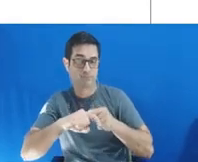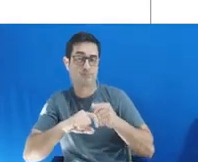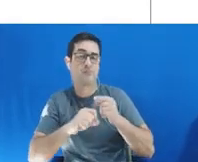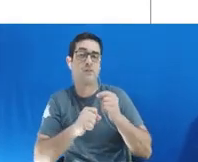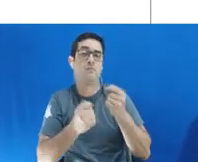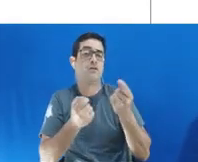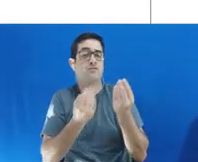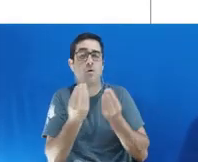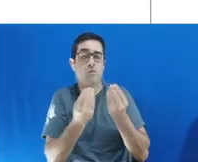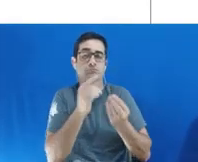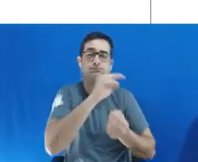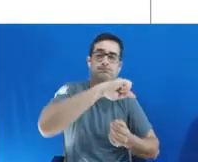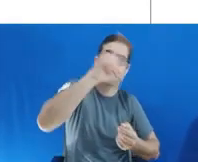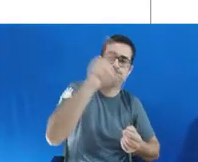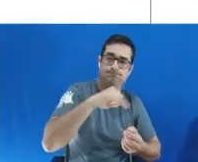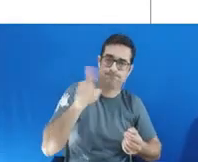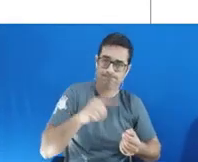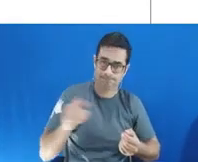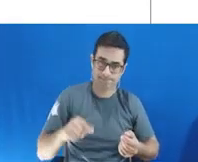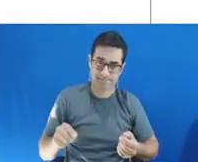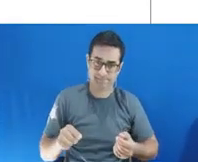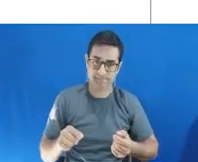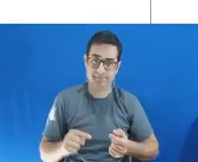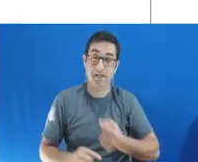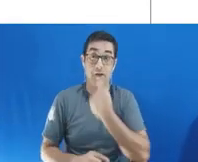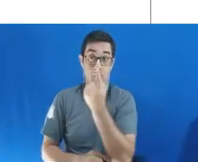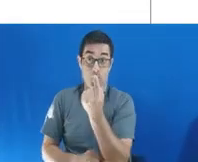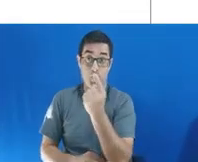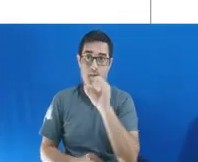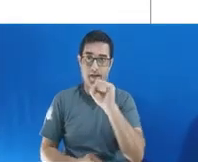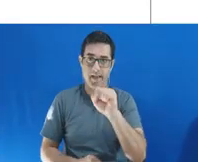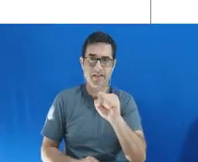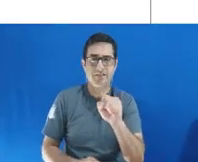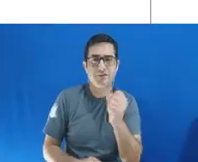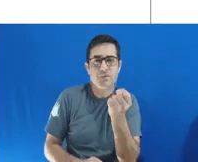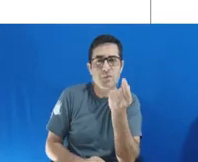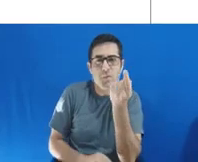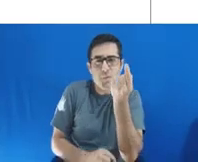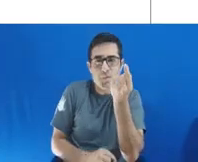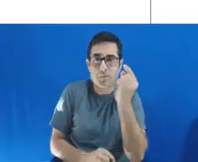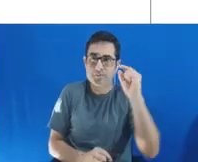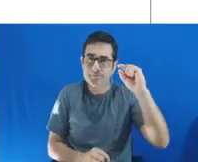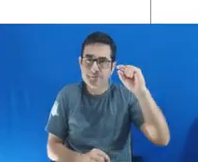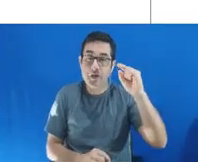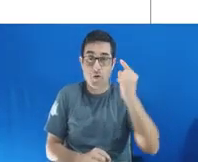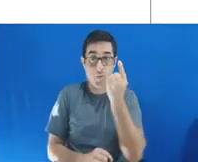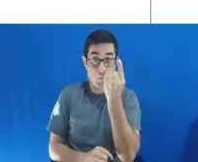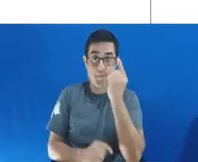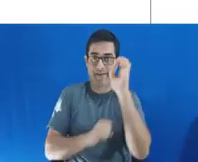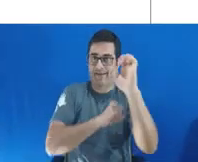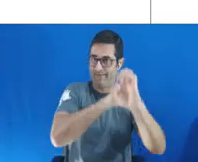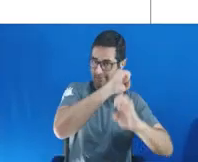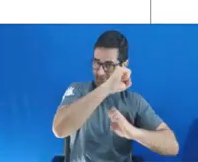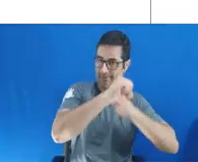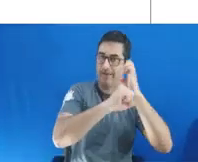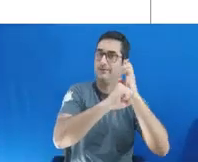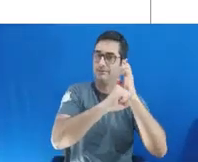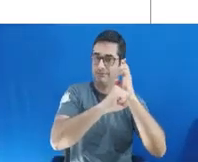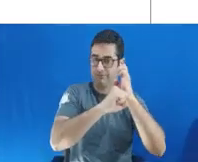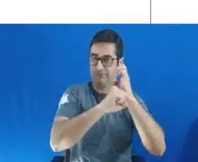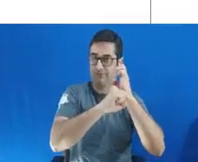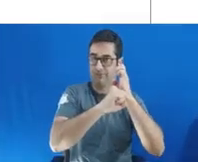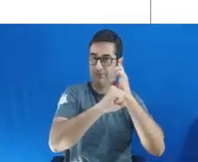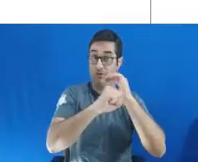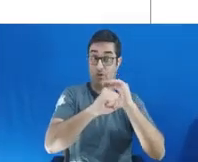eletrônica. A distribuição dele é 1s1. O que quer dizer isso aqui? Quer dizer que ele tem um elétron, que está aqui,